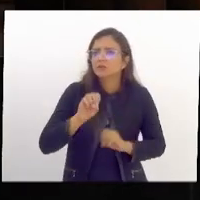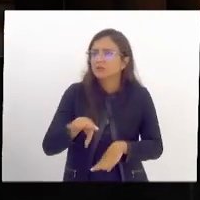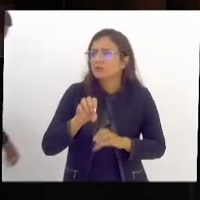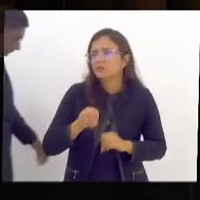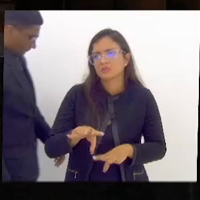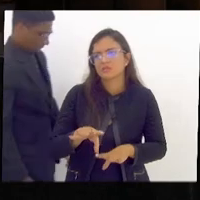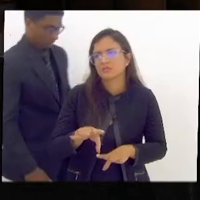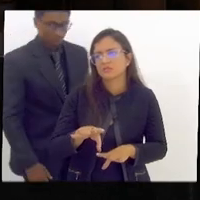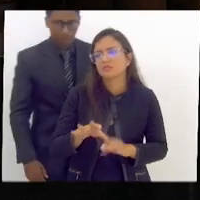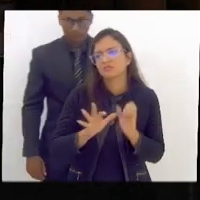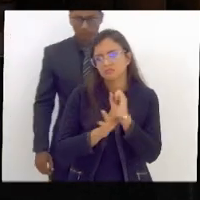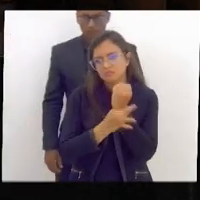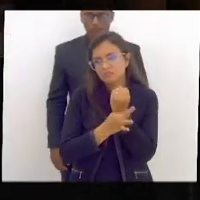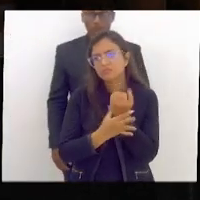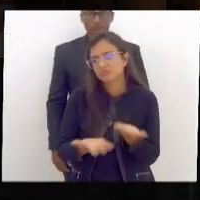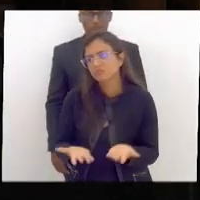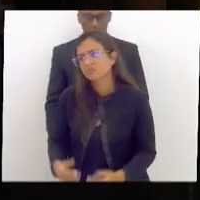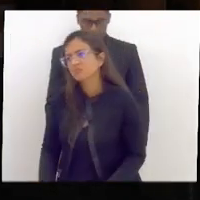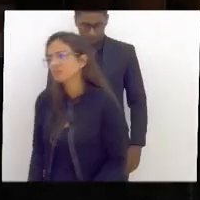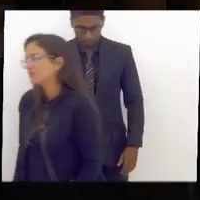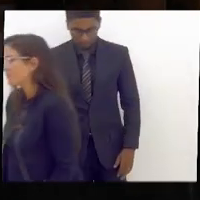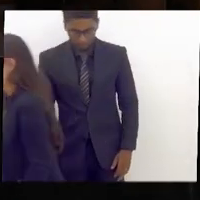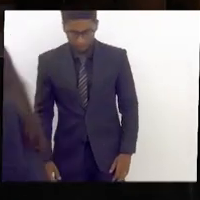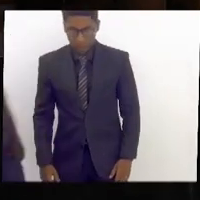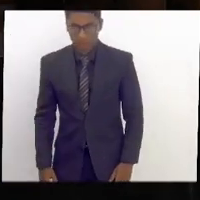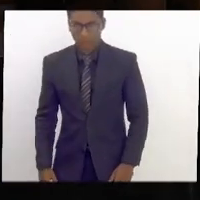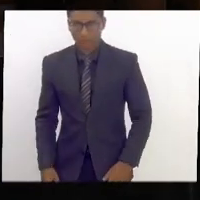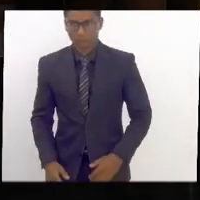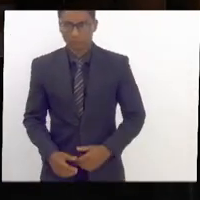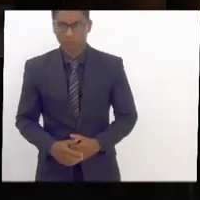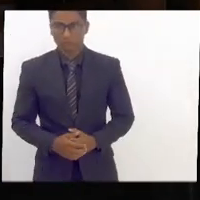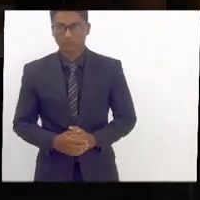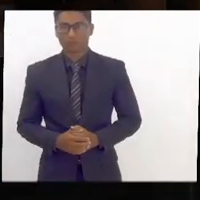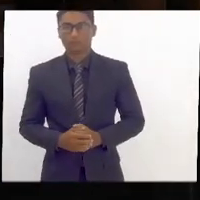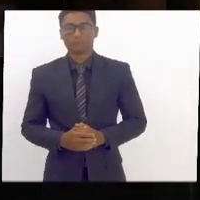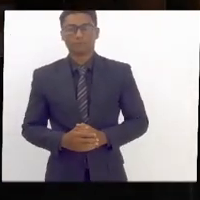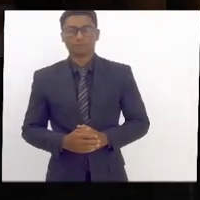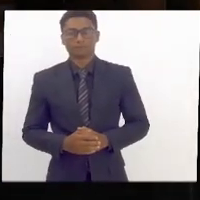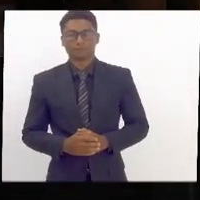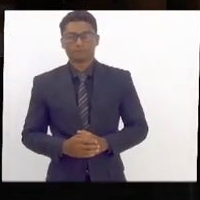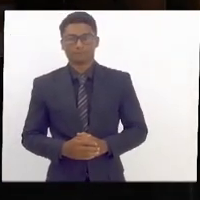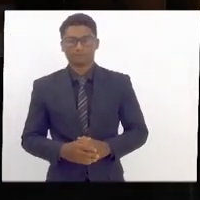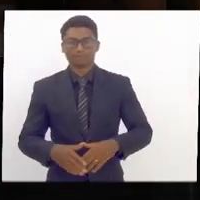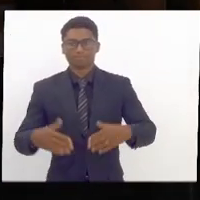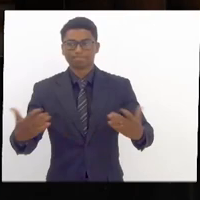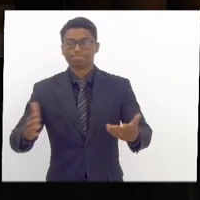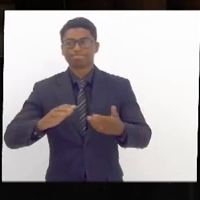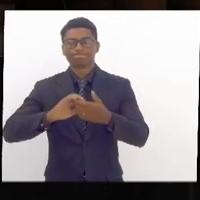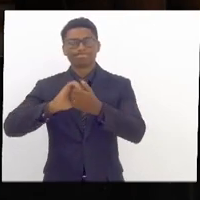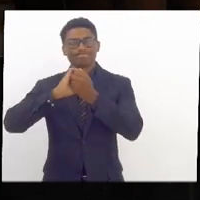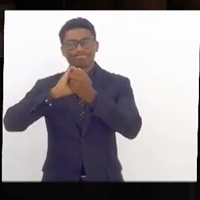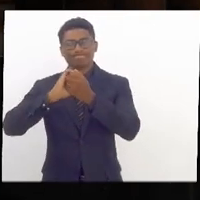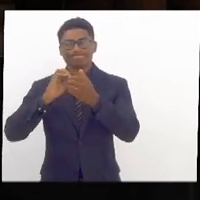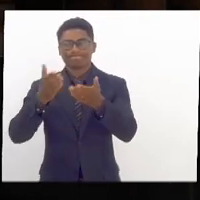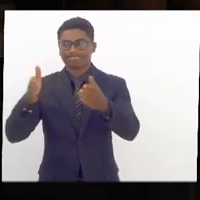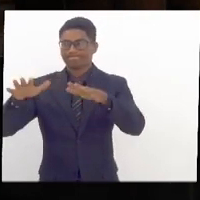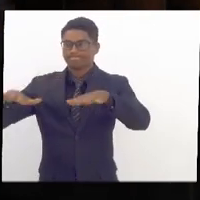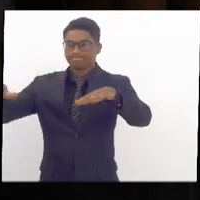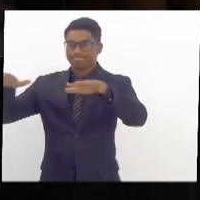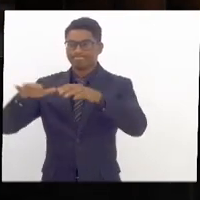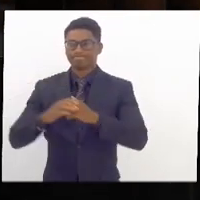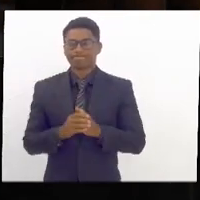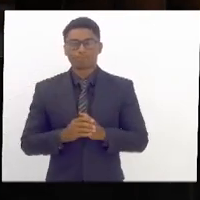garantia da permanência nas escolas, nas universidades, enfim, nas instituições de ensino. Então, fazer uma saudação muito efusiva a esse movimento. Deputada Tia